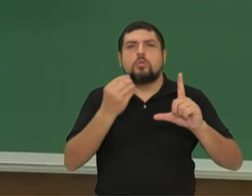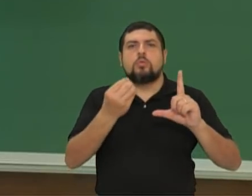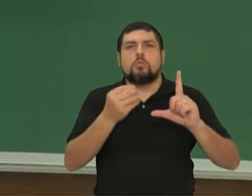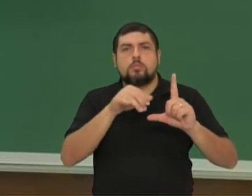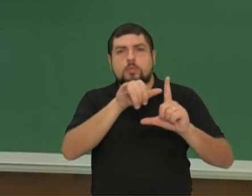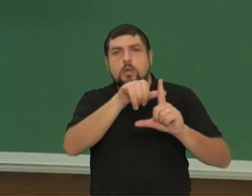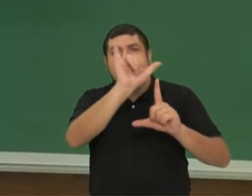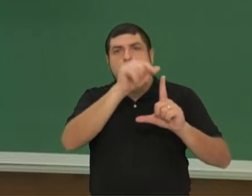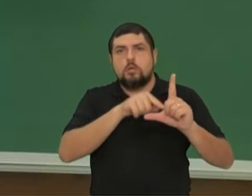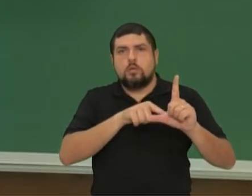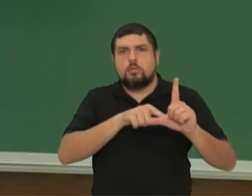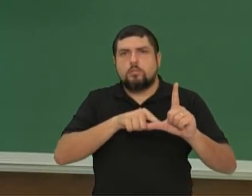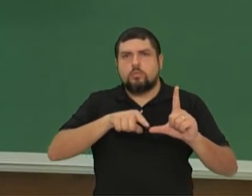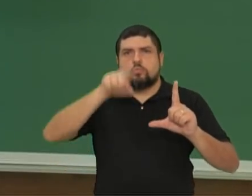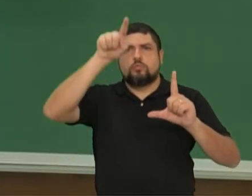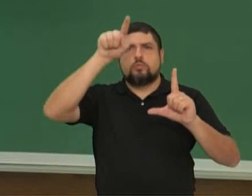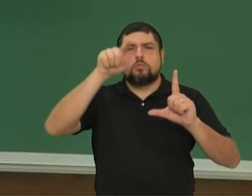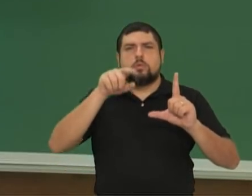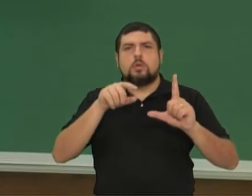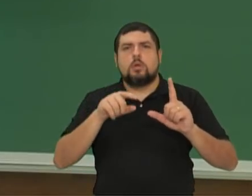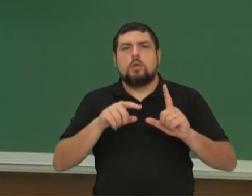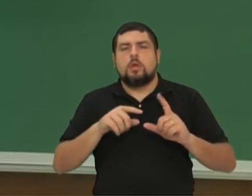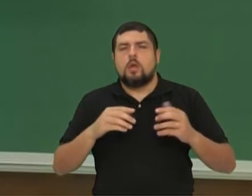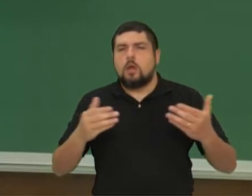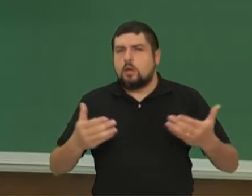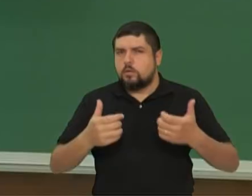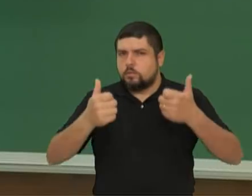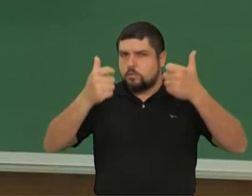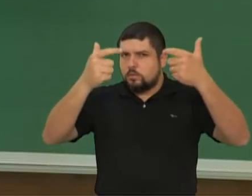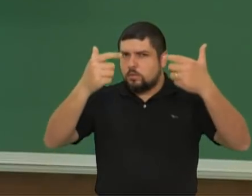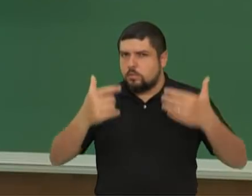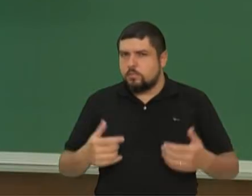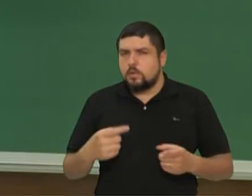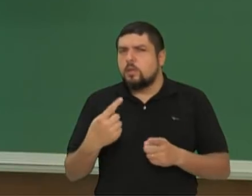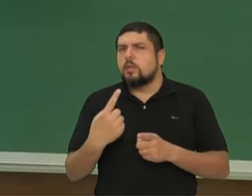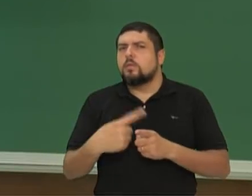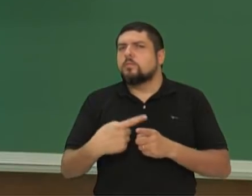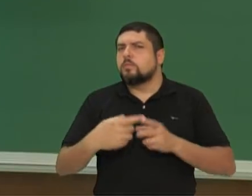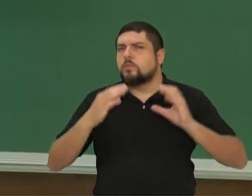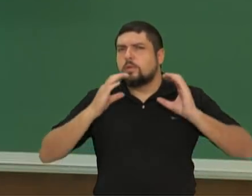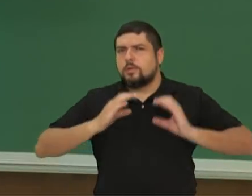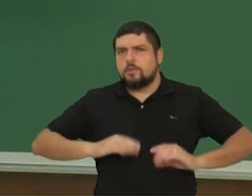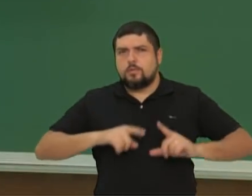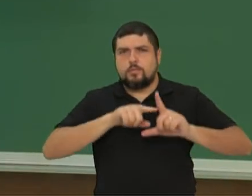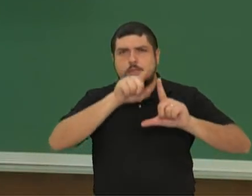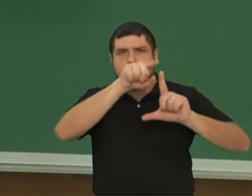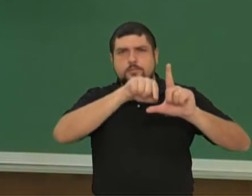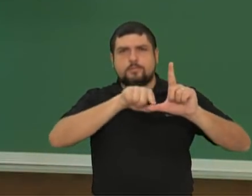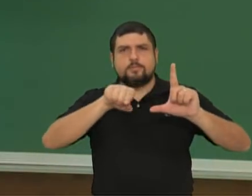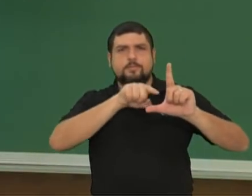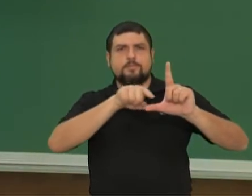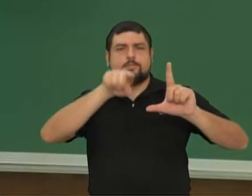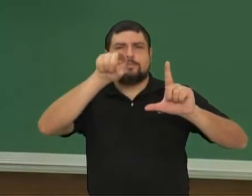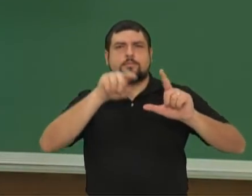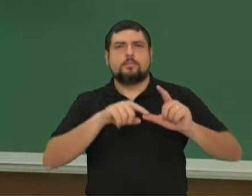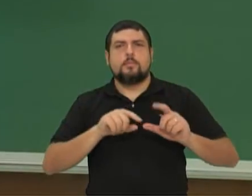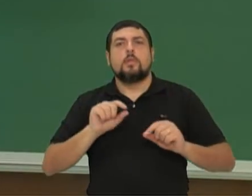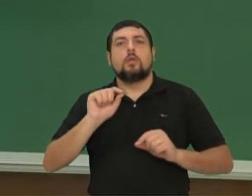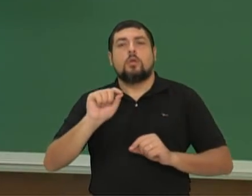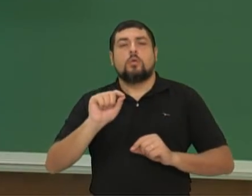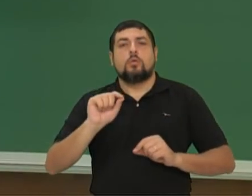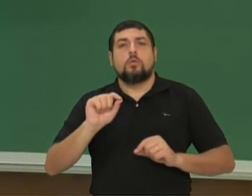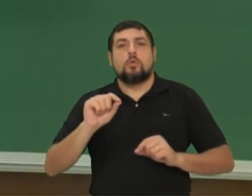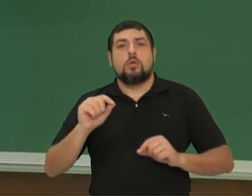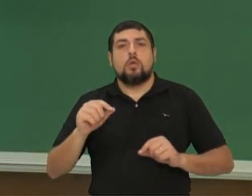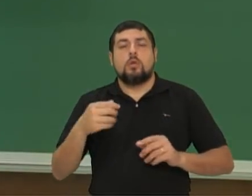y. Nós vamos falar disso agora, hein? Desses comportamentos gráficos. Aqui o domínio são todos os reais e a